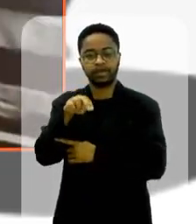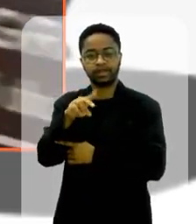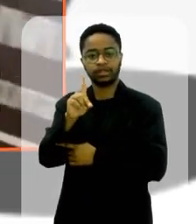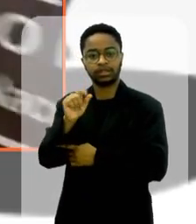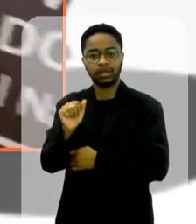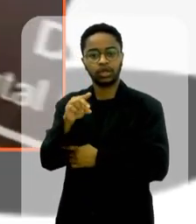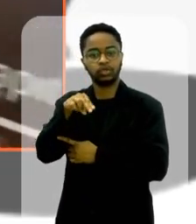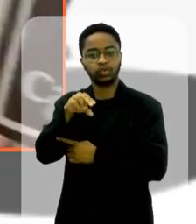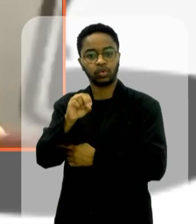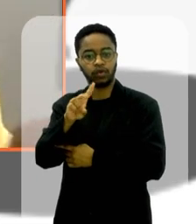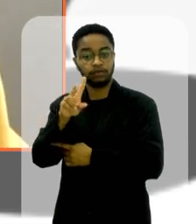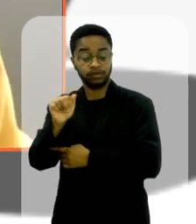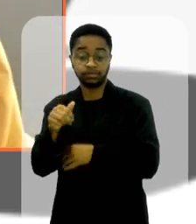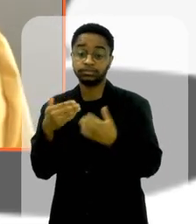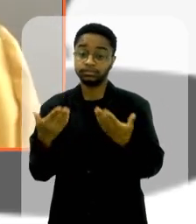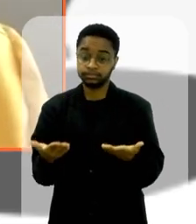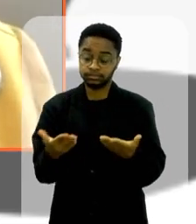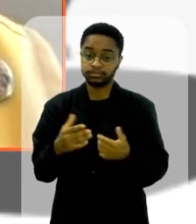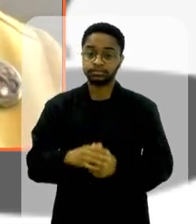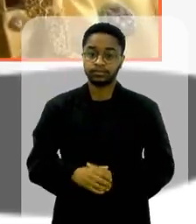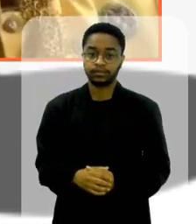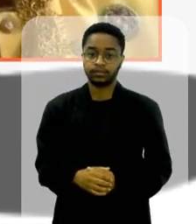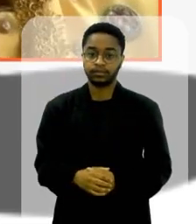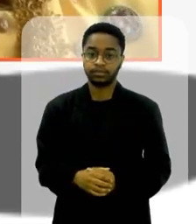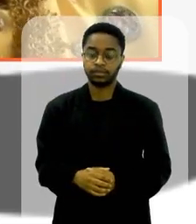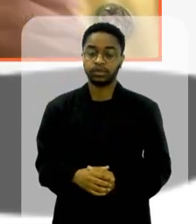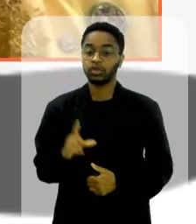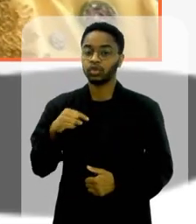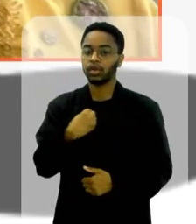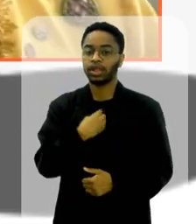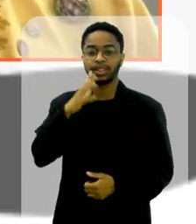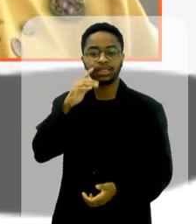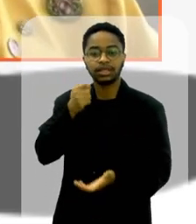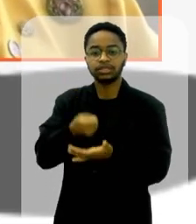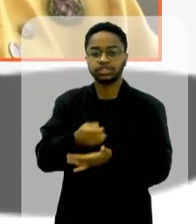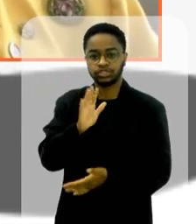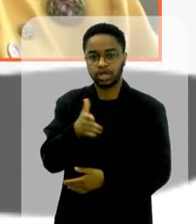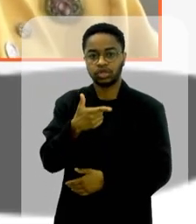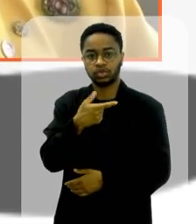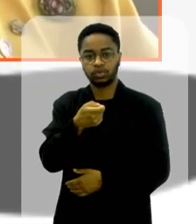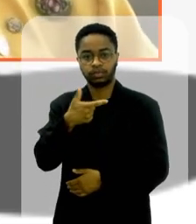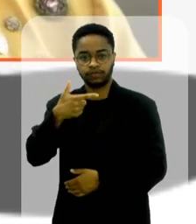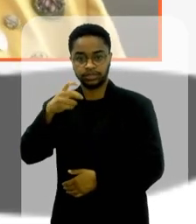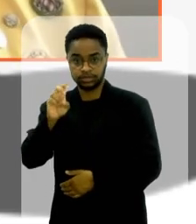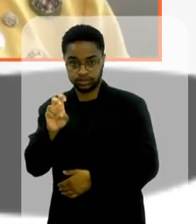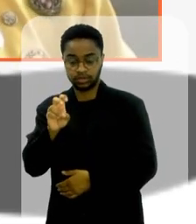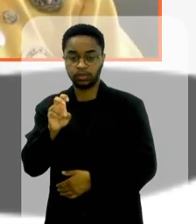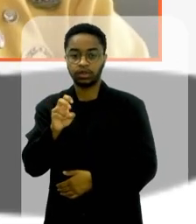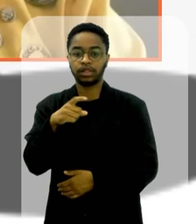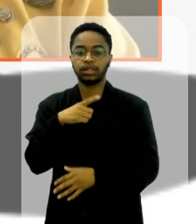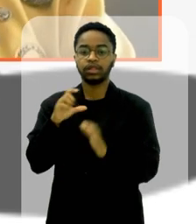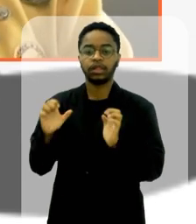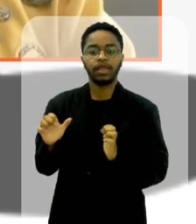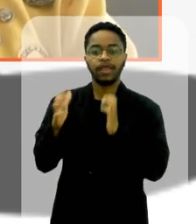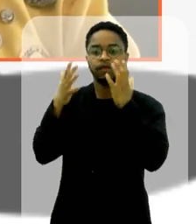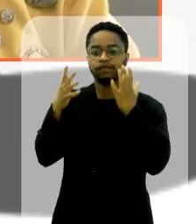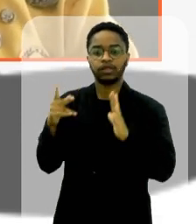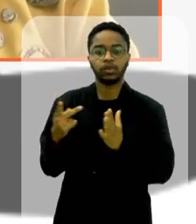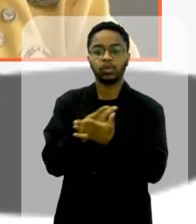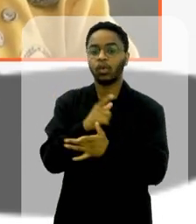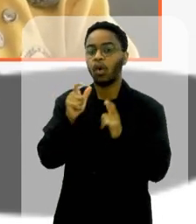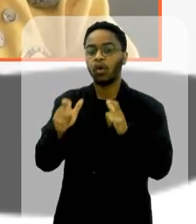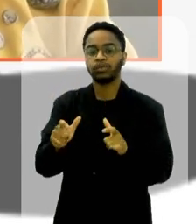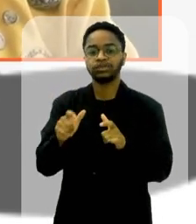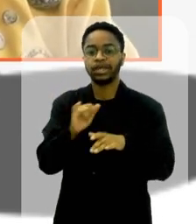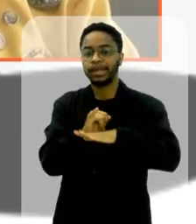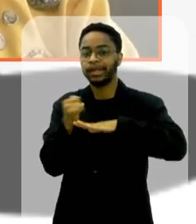Nova. Mas vejam bem, então aí nós já decidimos que no próximo ano, 2025, o evento será